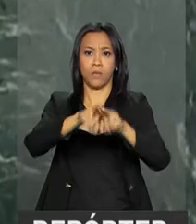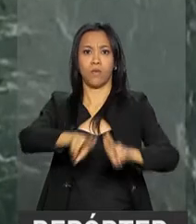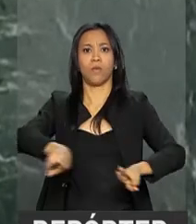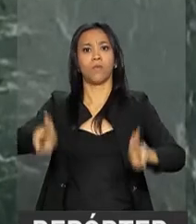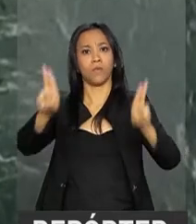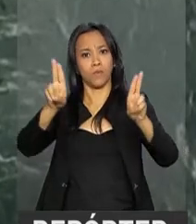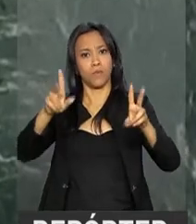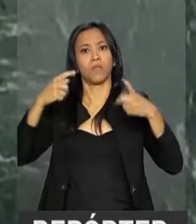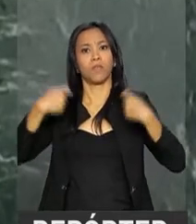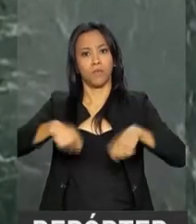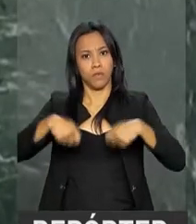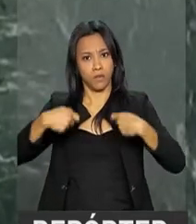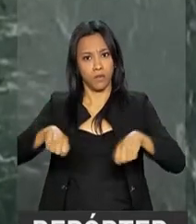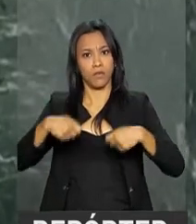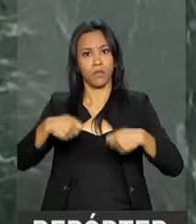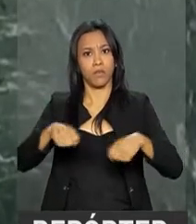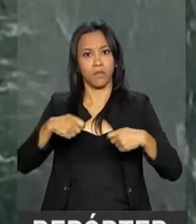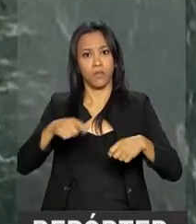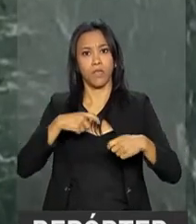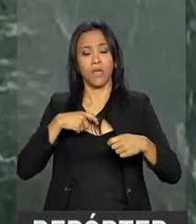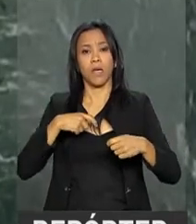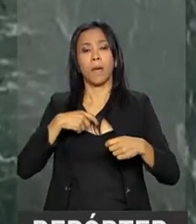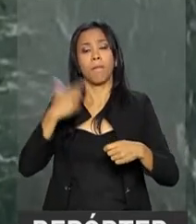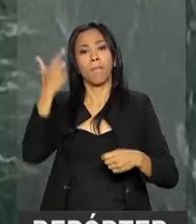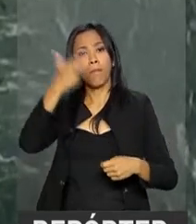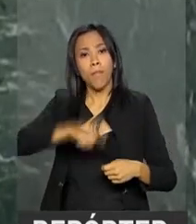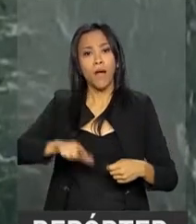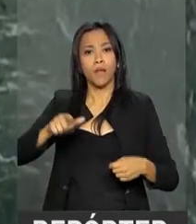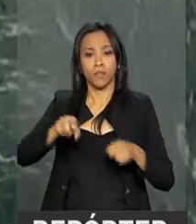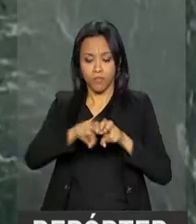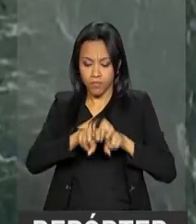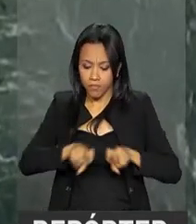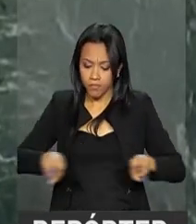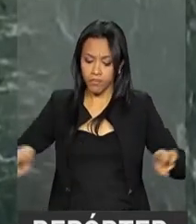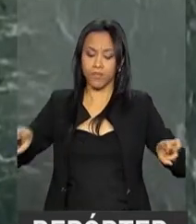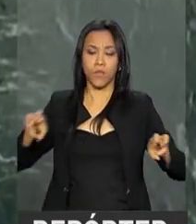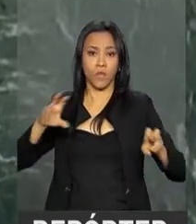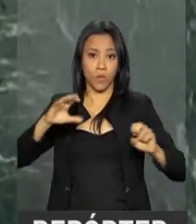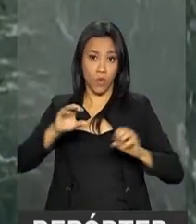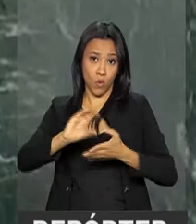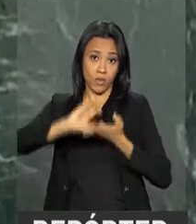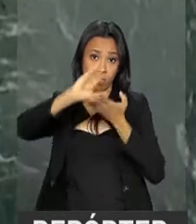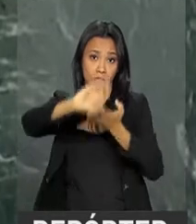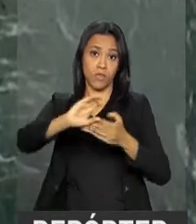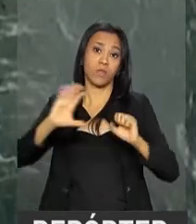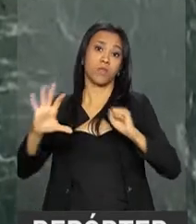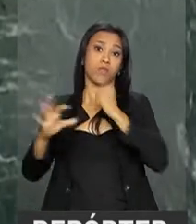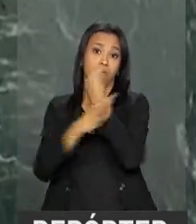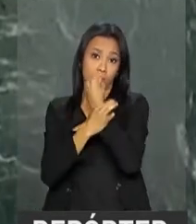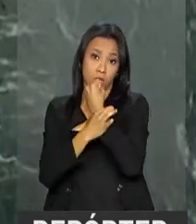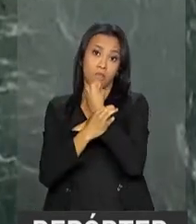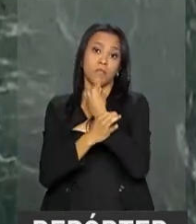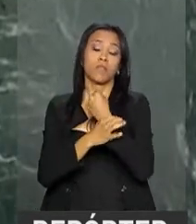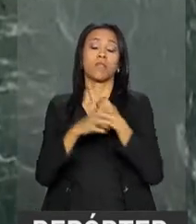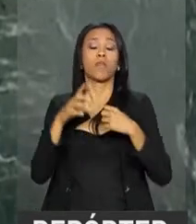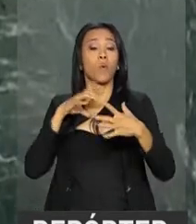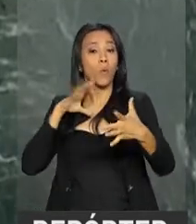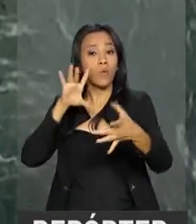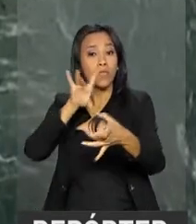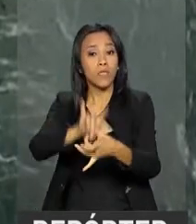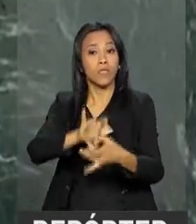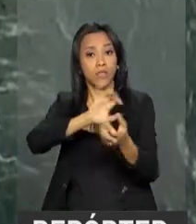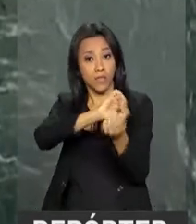particularmente necessário ampliar o Conselho de Segurança para ajustá-lo às realidades do